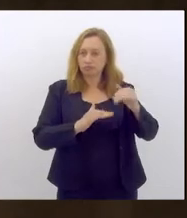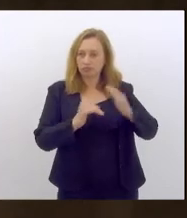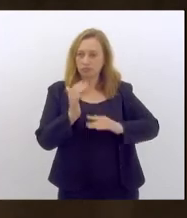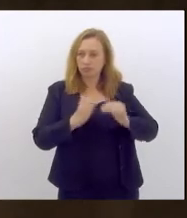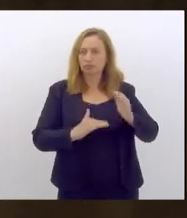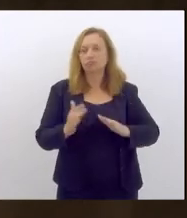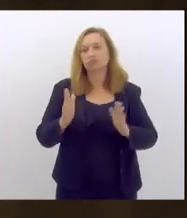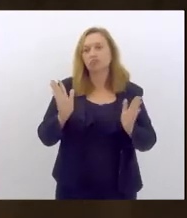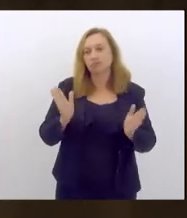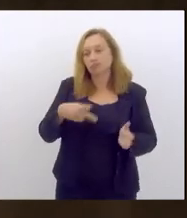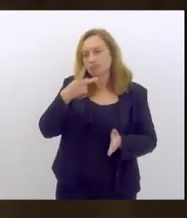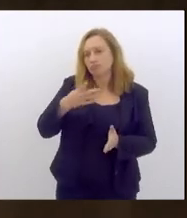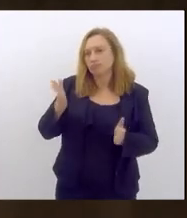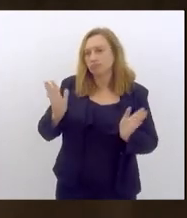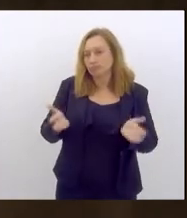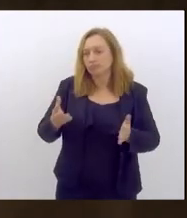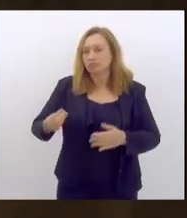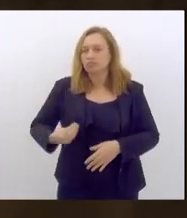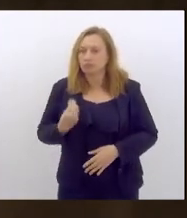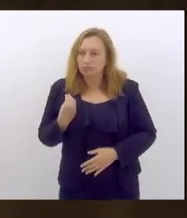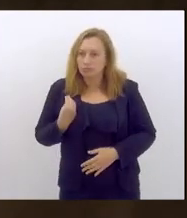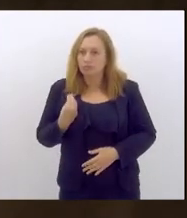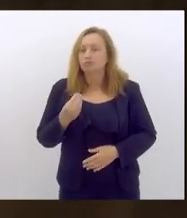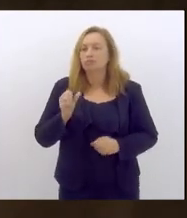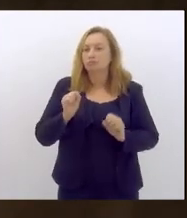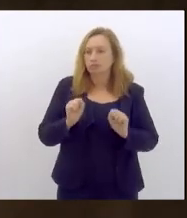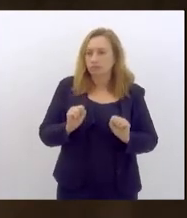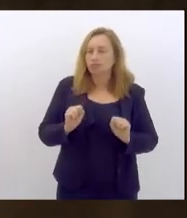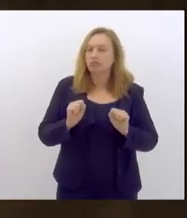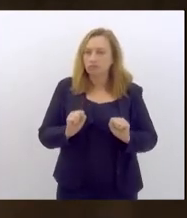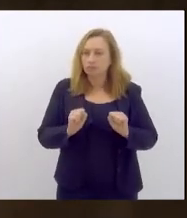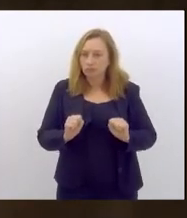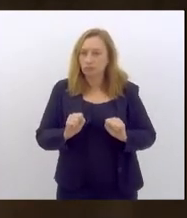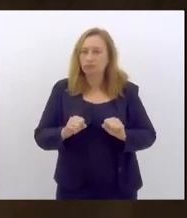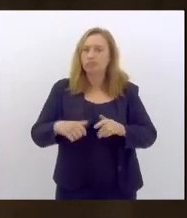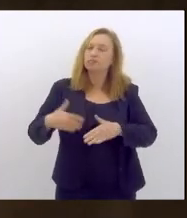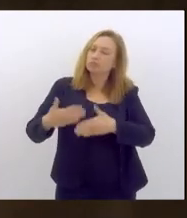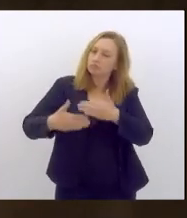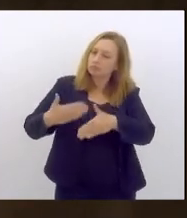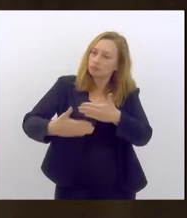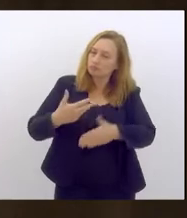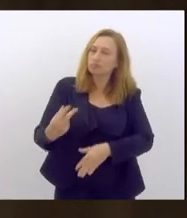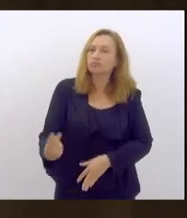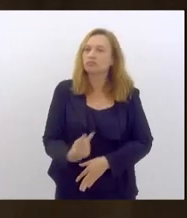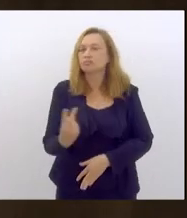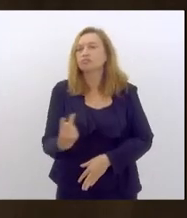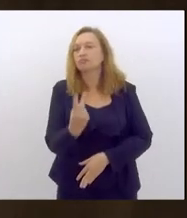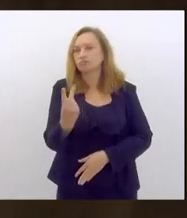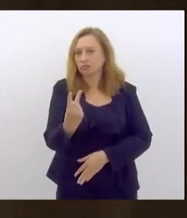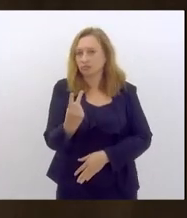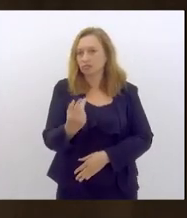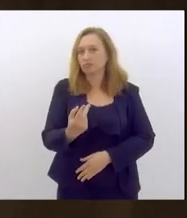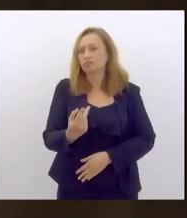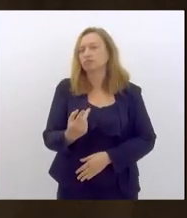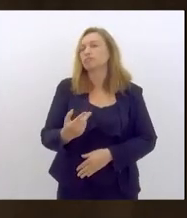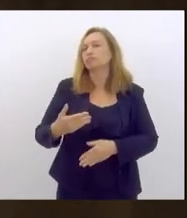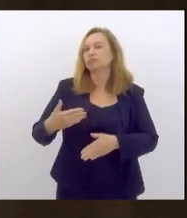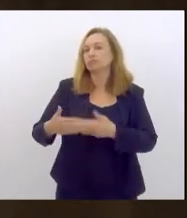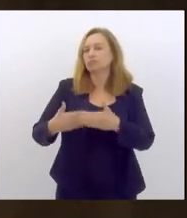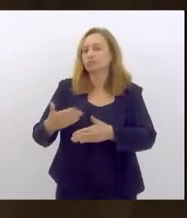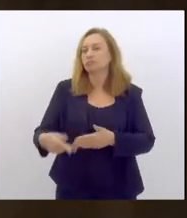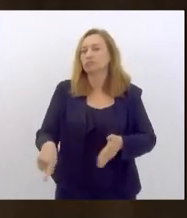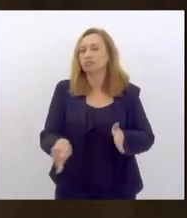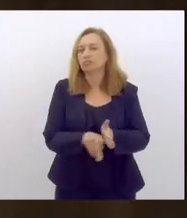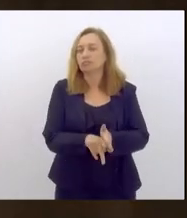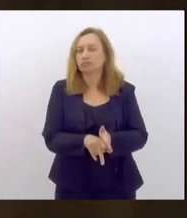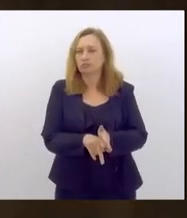pessoas que hoje ocupam esse cargo, que podem, sim, ter uma carreira, uma trajetória de valorização e dessa trajetória faz parte a